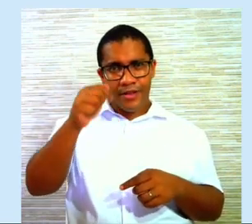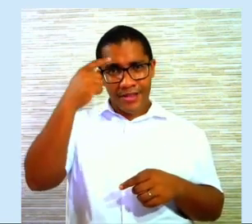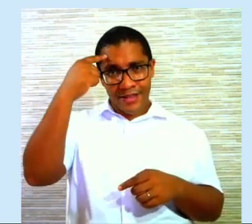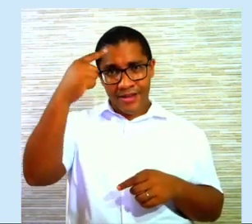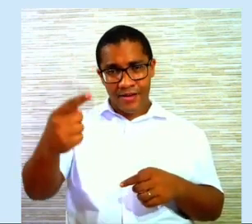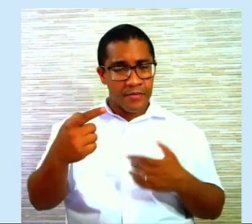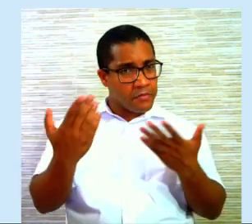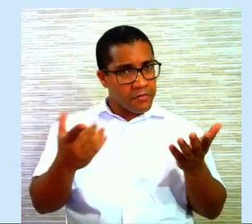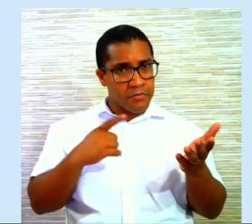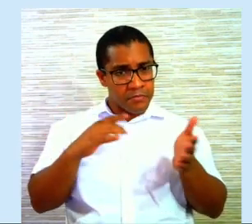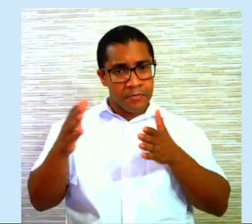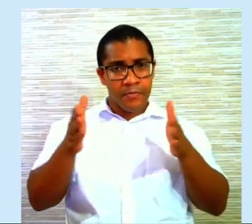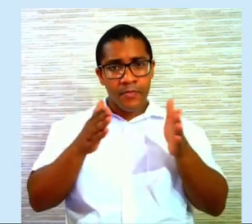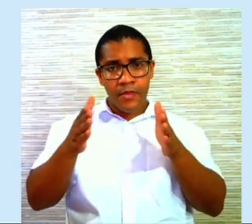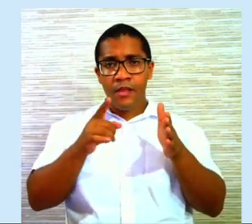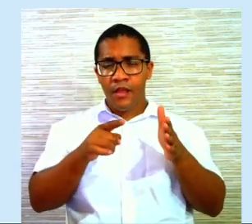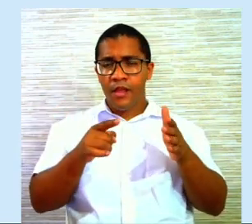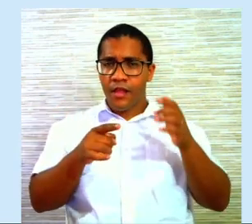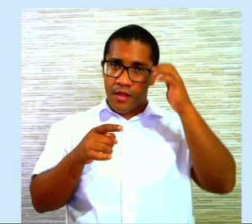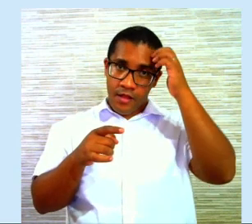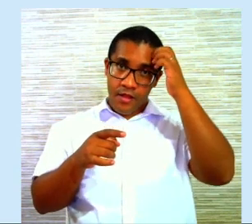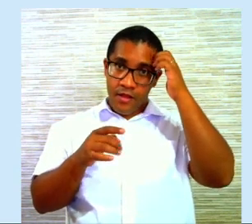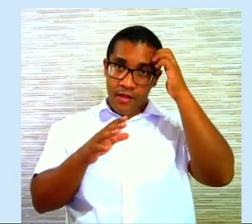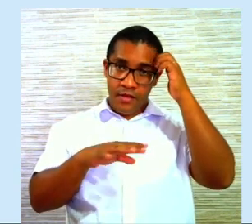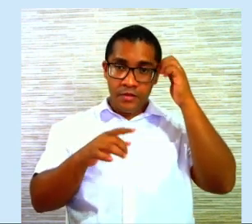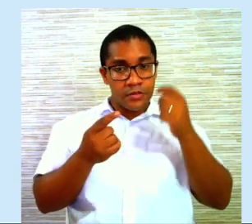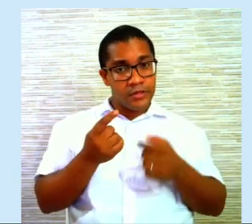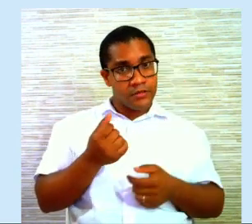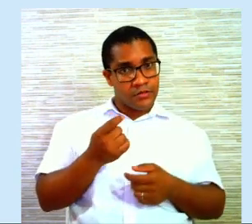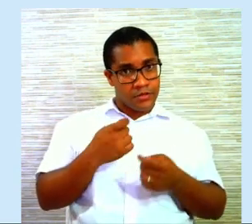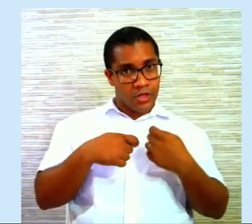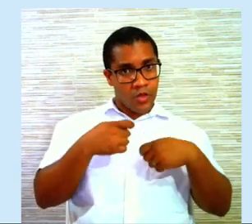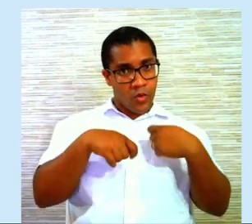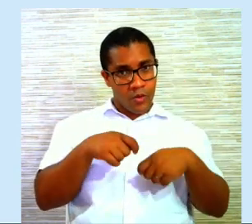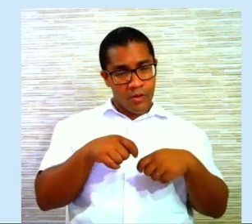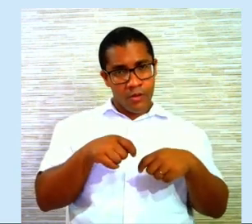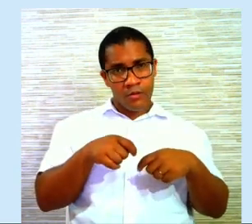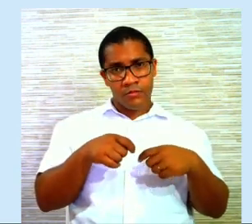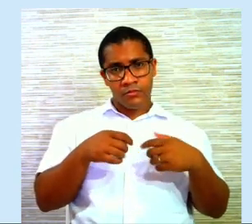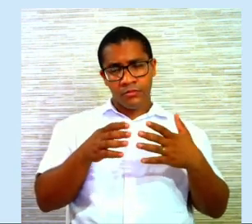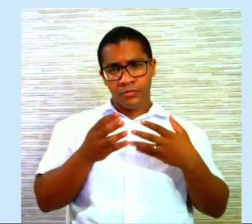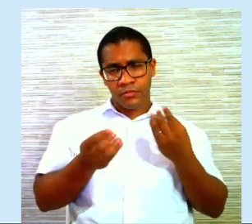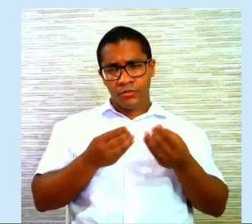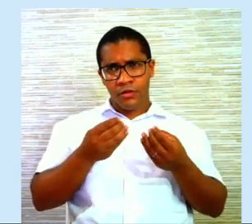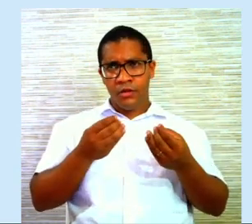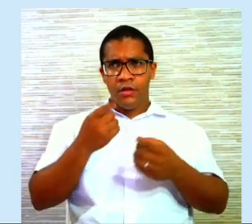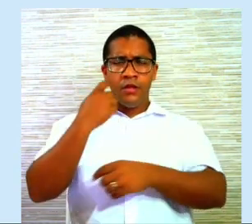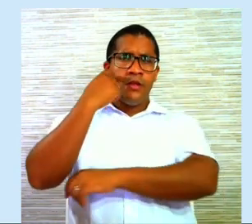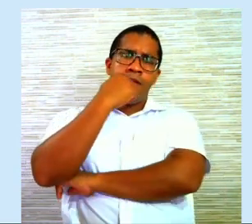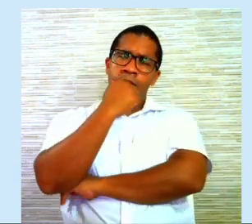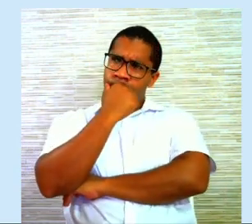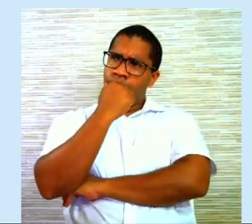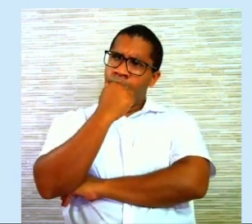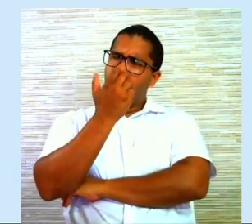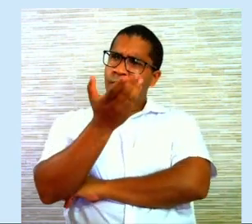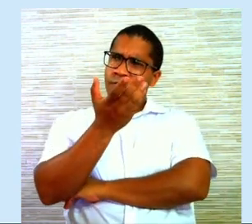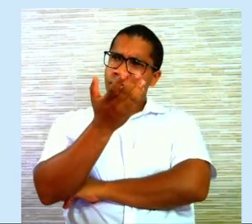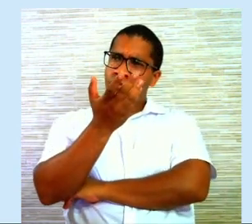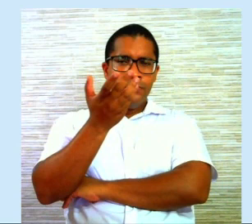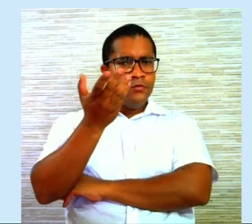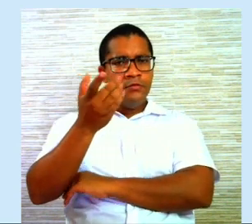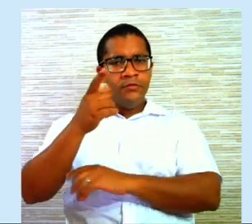do Império. Pelo menos do ponto de vista financeiro e operacional. Então, tem um cara aí,